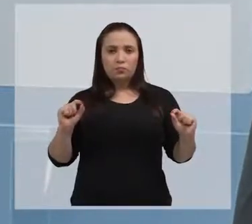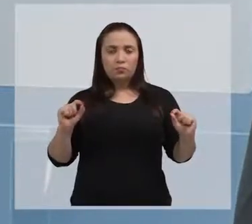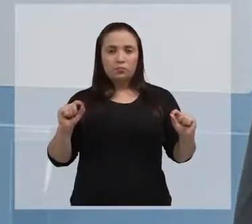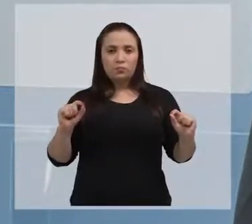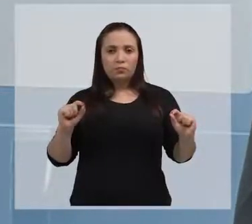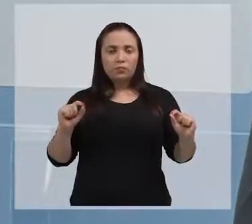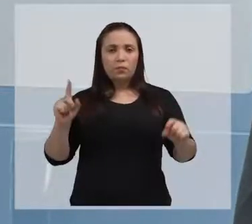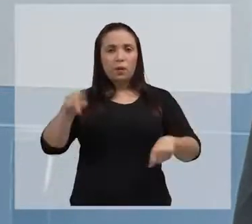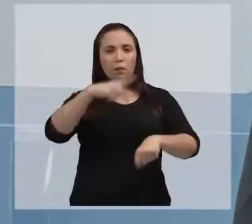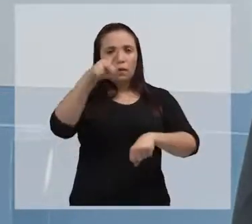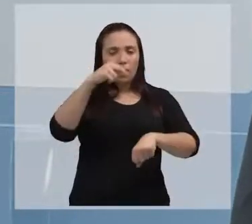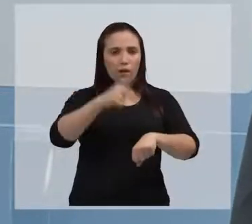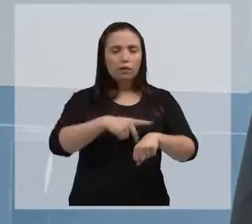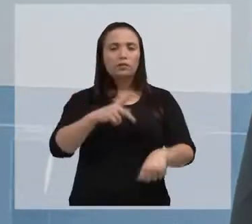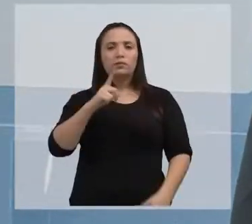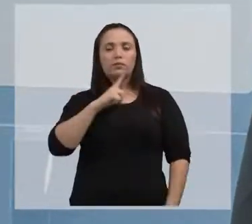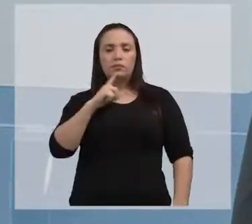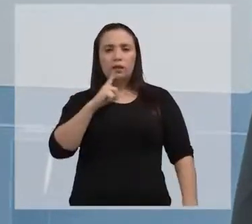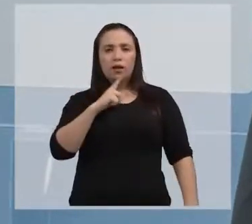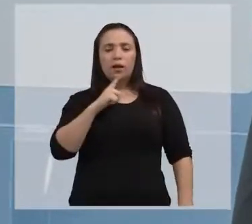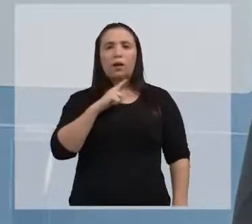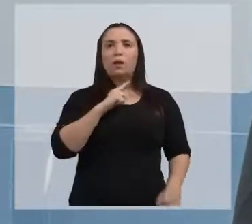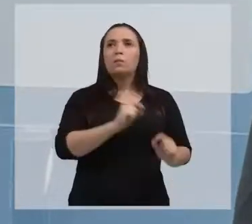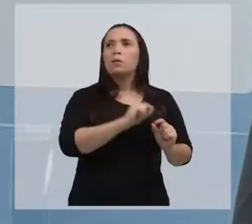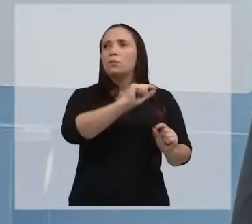para todos os países democratas, que é Montesquieu.